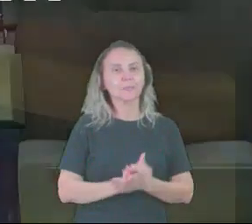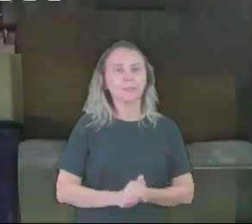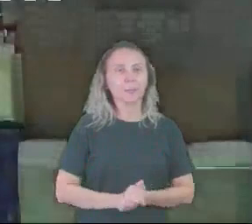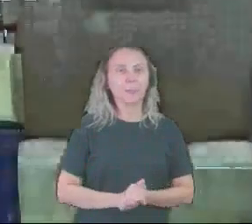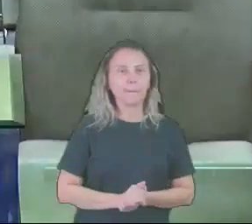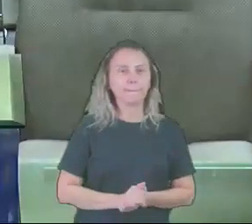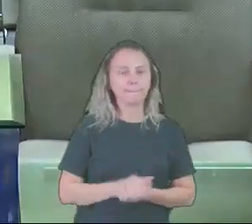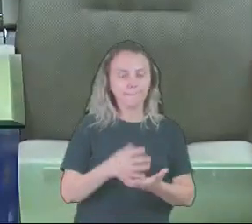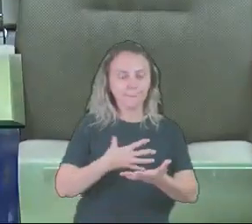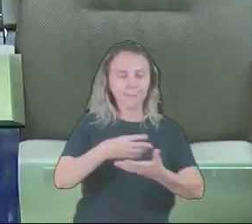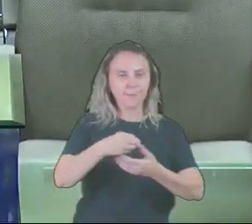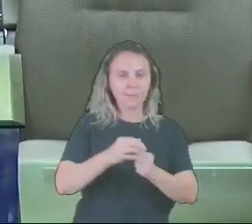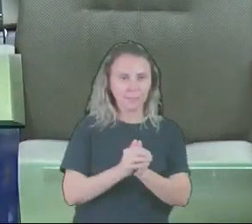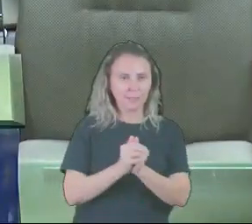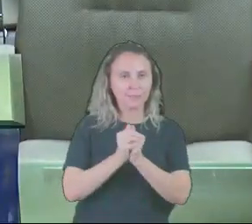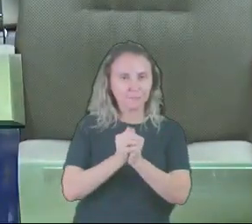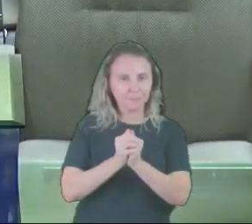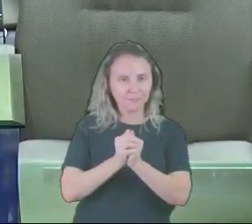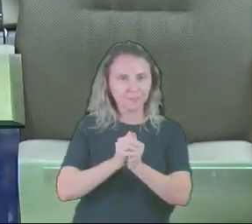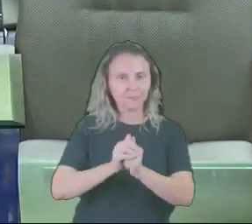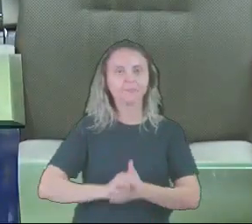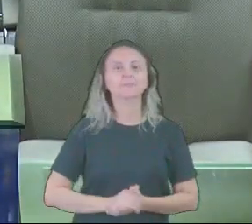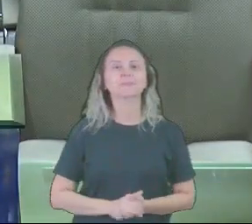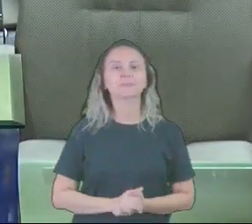diga Amém por isso